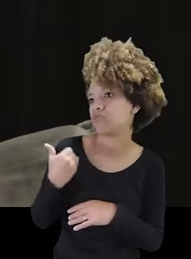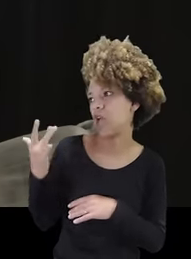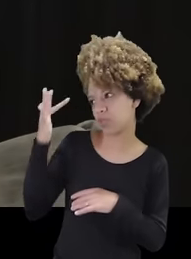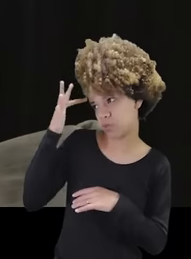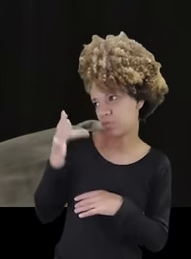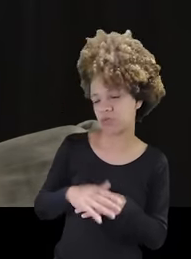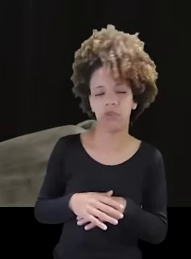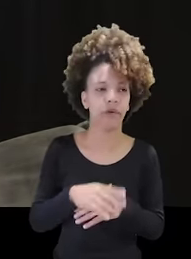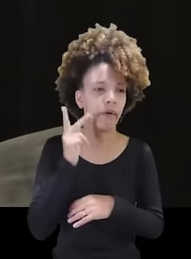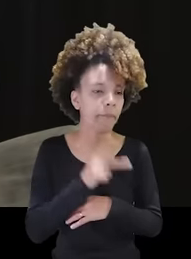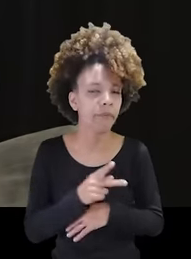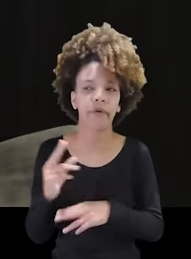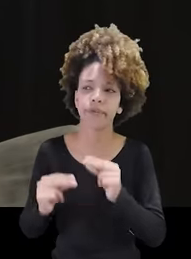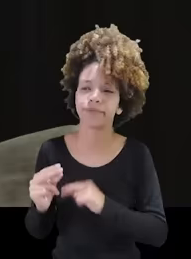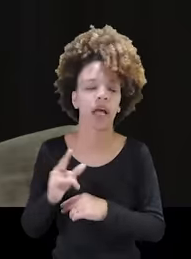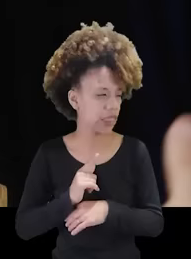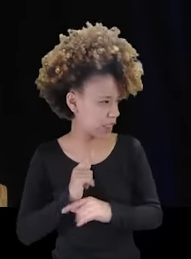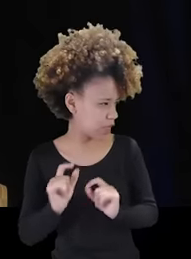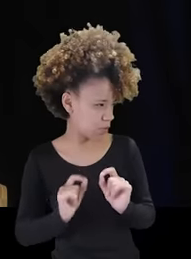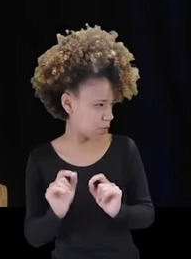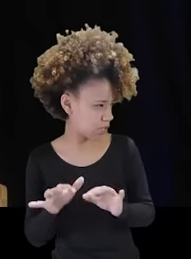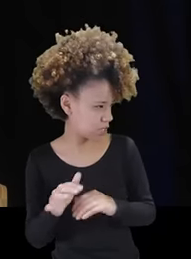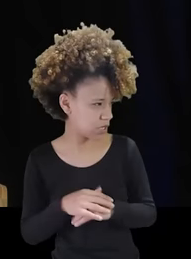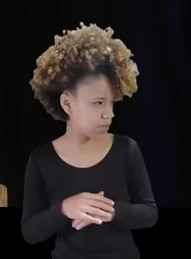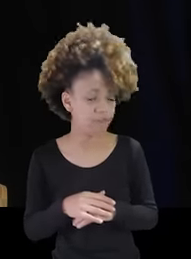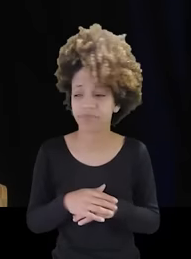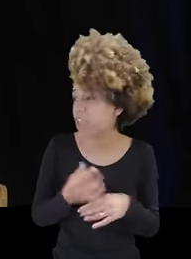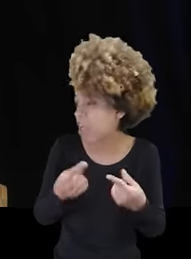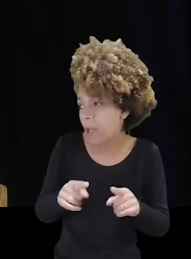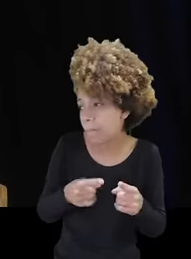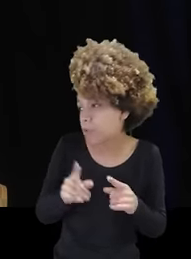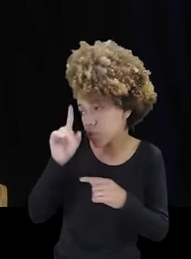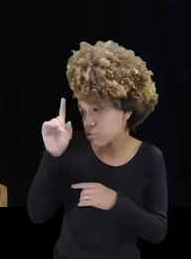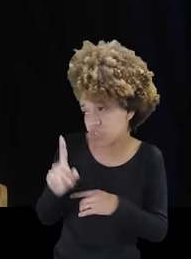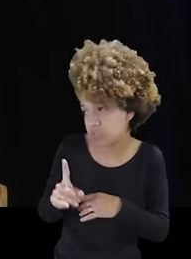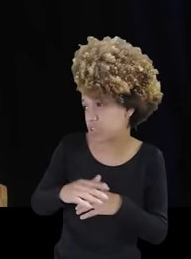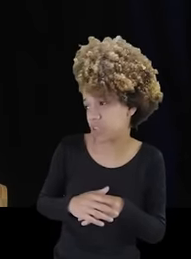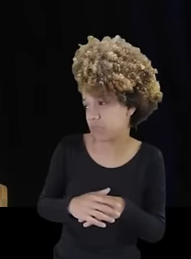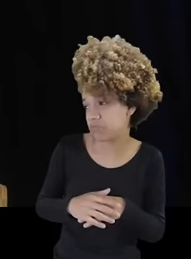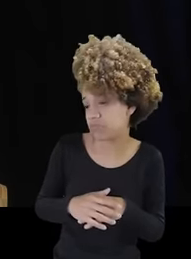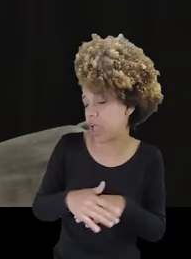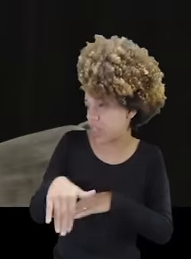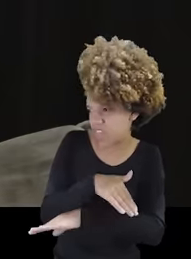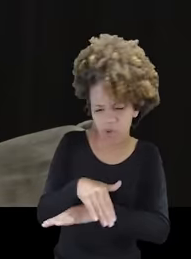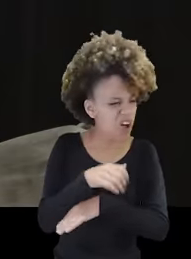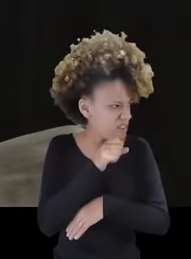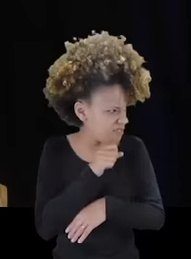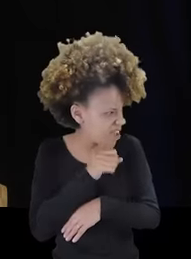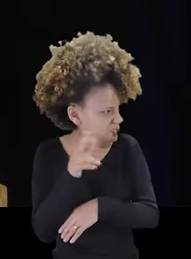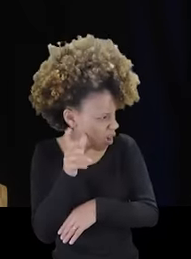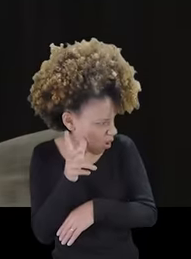mas a turma de 50 tem uma coisa meio assim música que toca no dia a dia toca por na rua